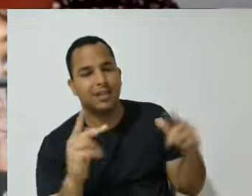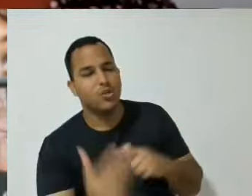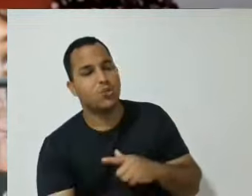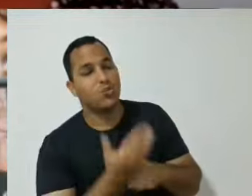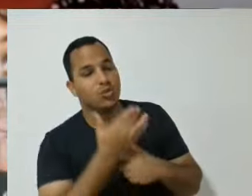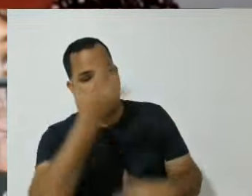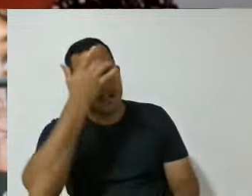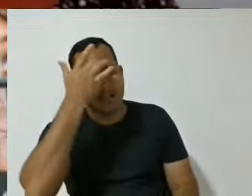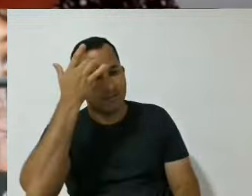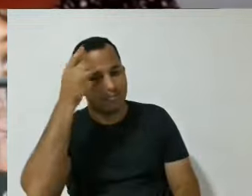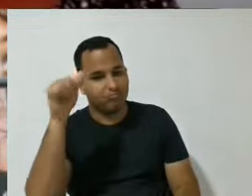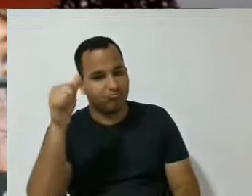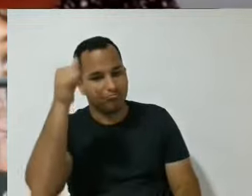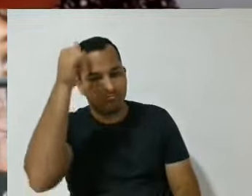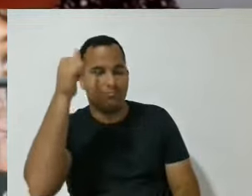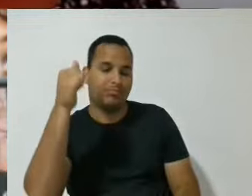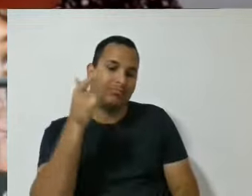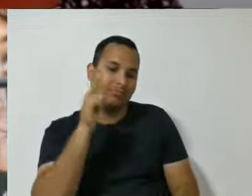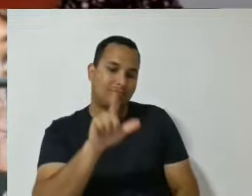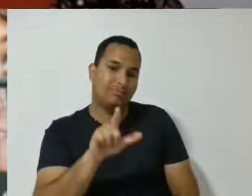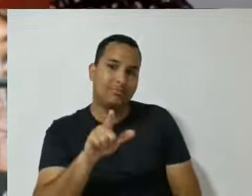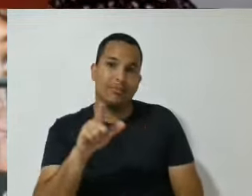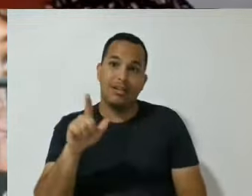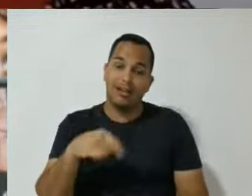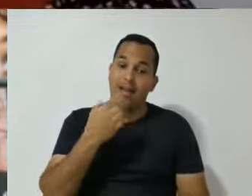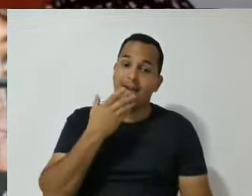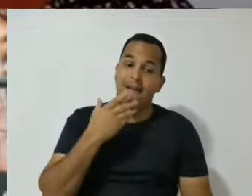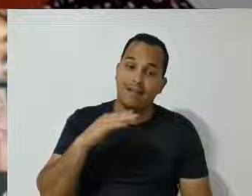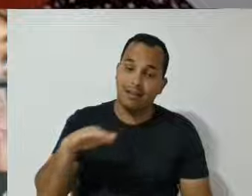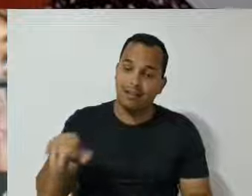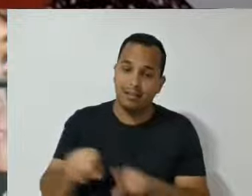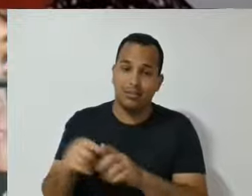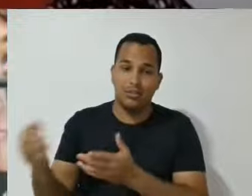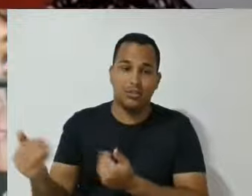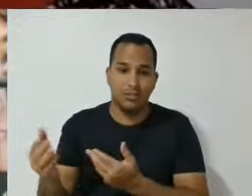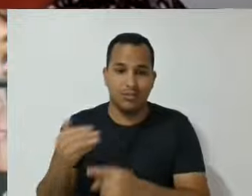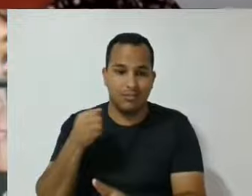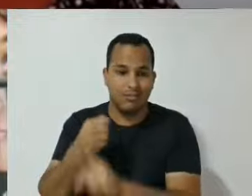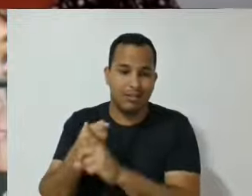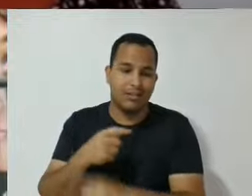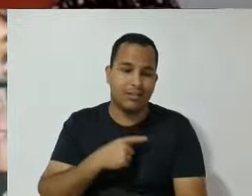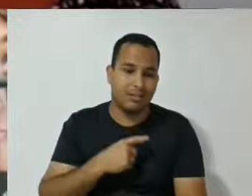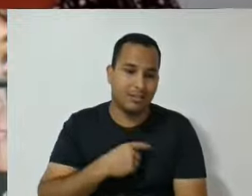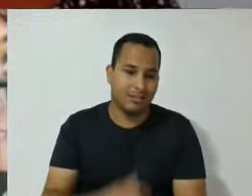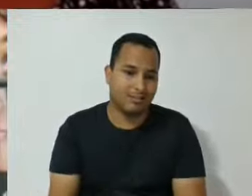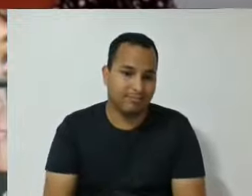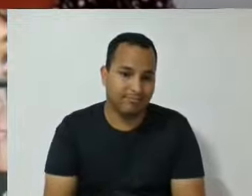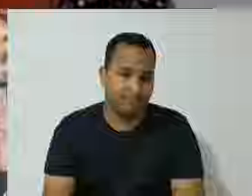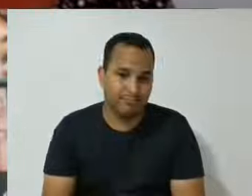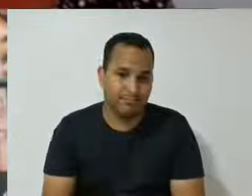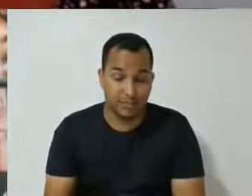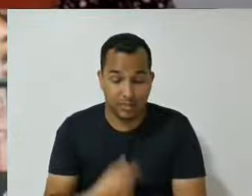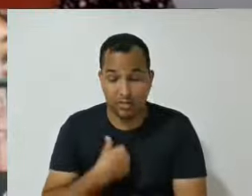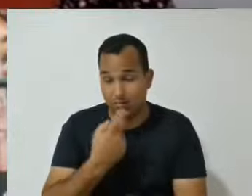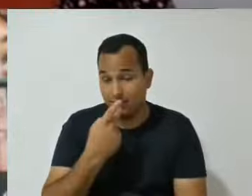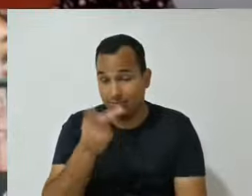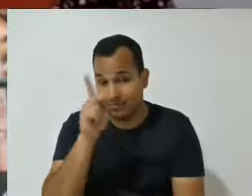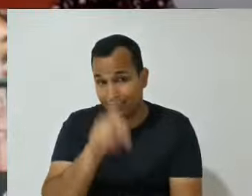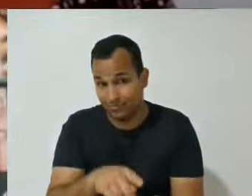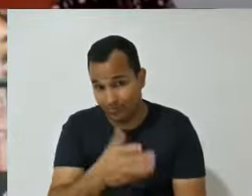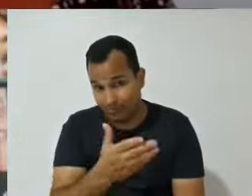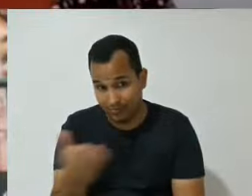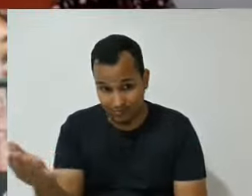Cantando, crianças, adolescentes foram impactados, adolescente. Olha, eu vou ser muito sincera para você. As